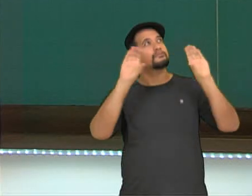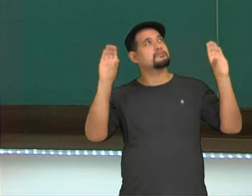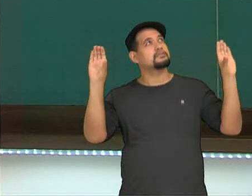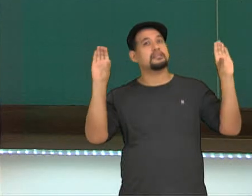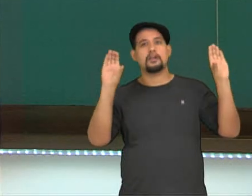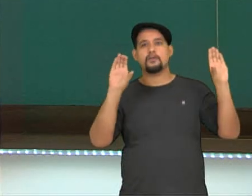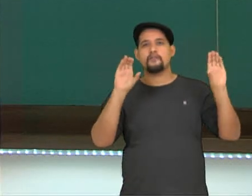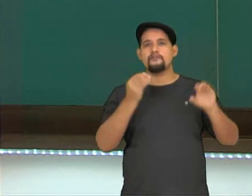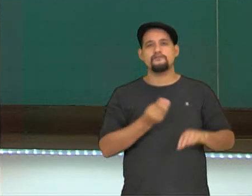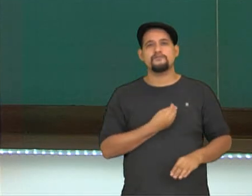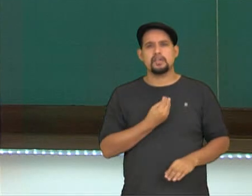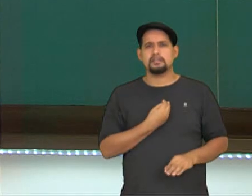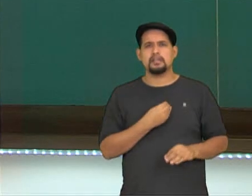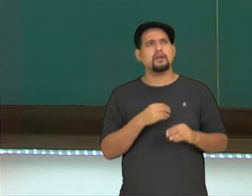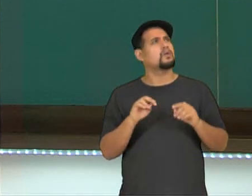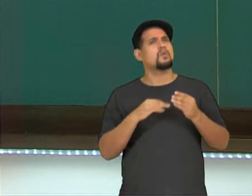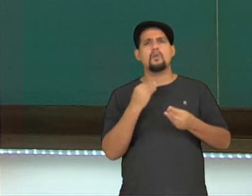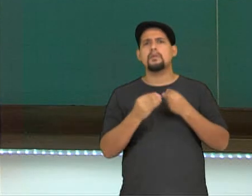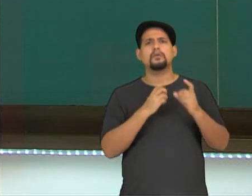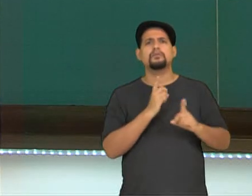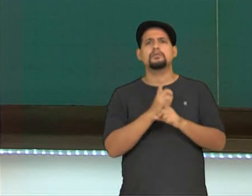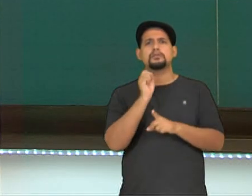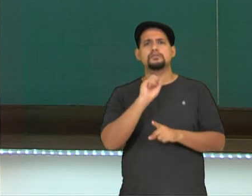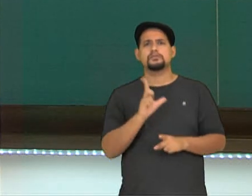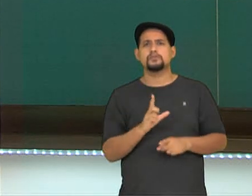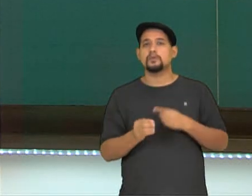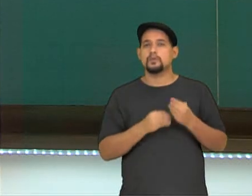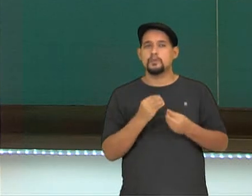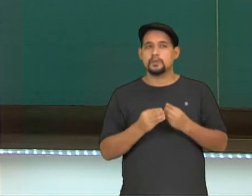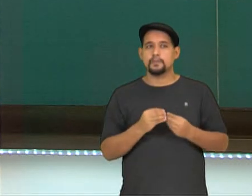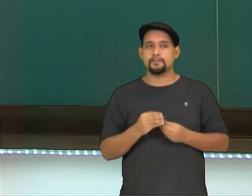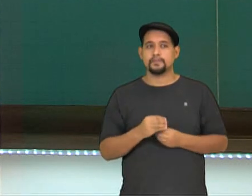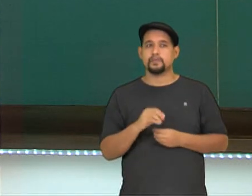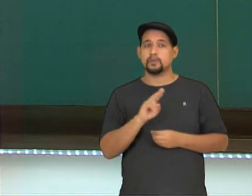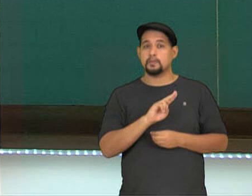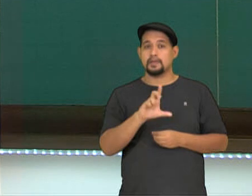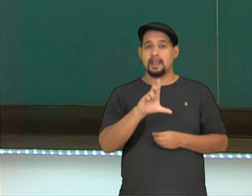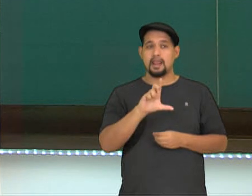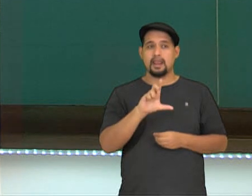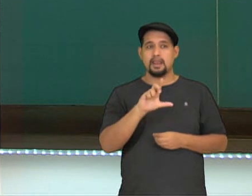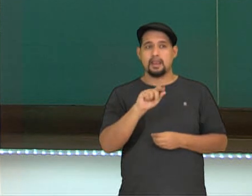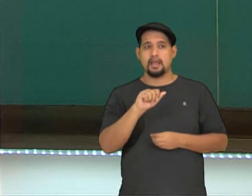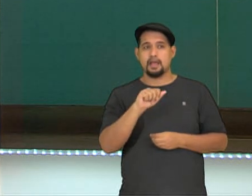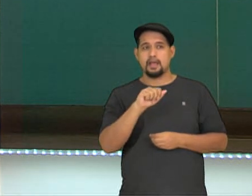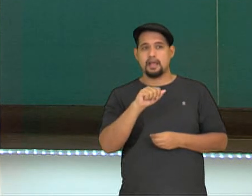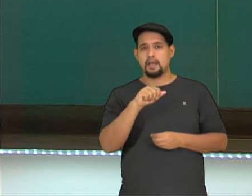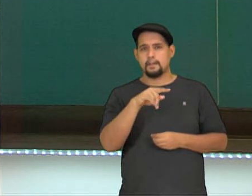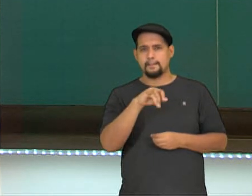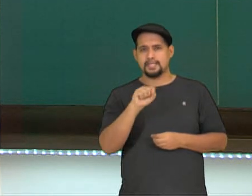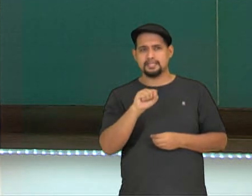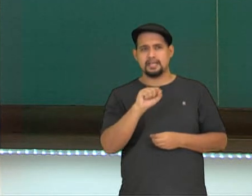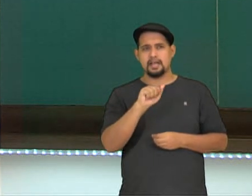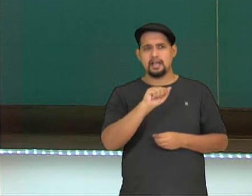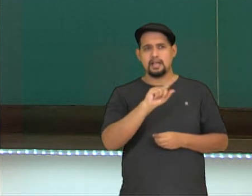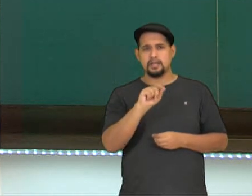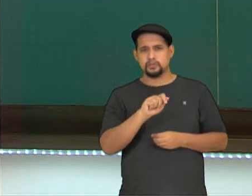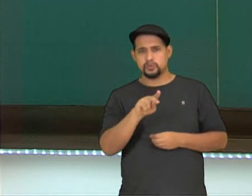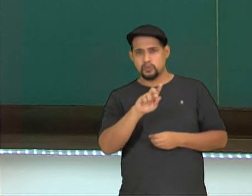fertilidade e vida. E como é que eles acharam azul? Eles acharam um mineral chamado lápis lazuli e fizeram a extração mineral desse